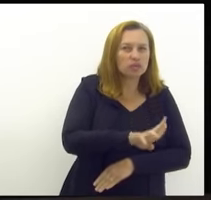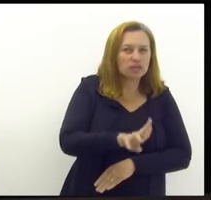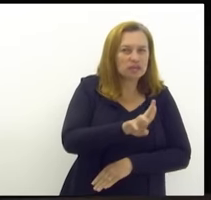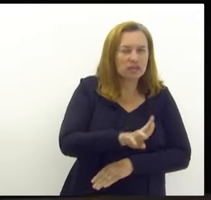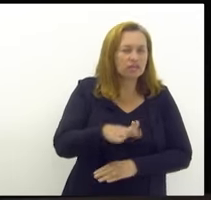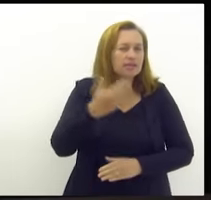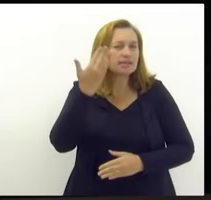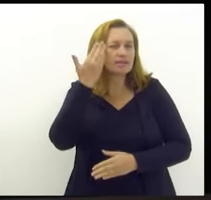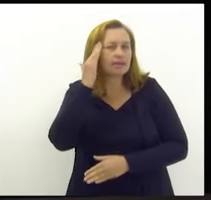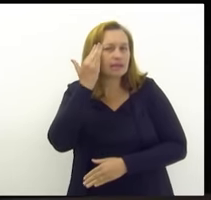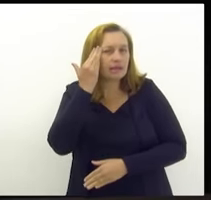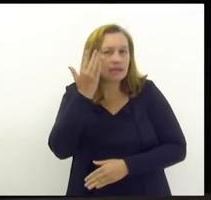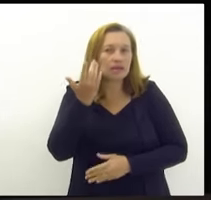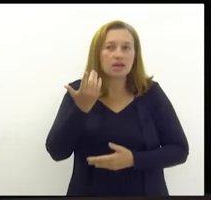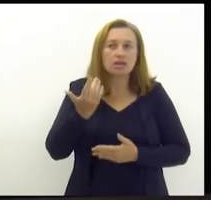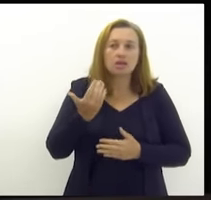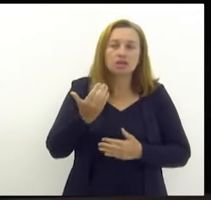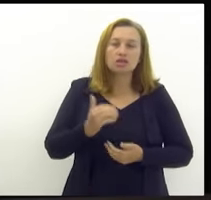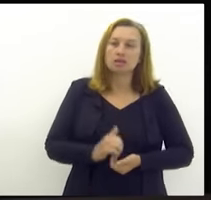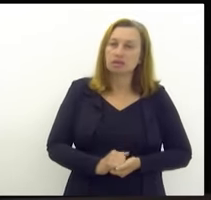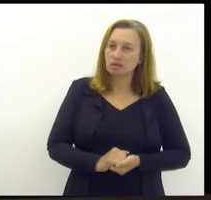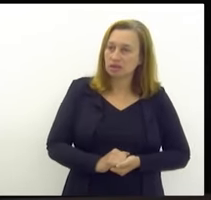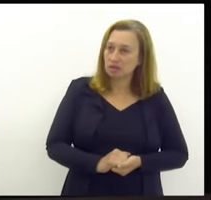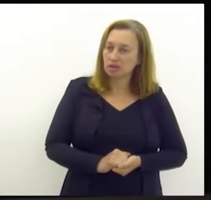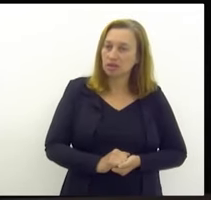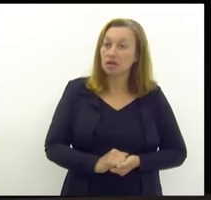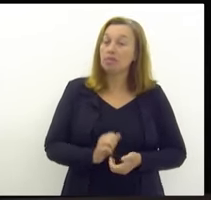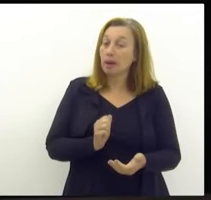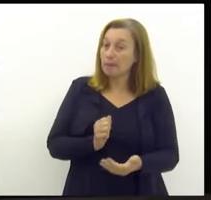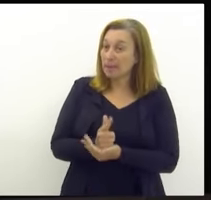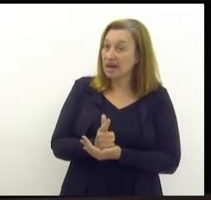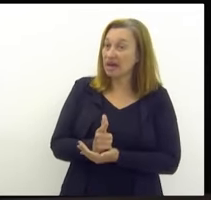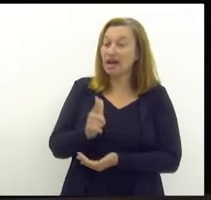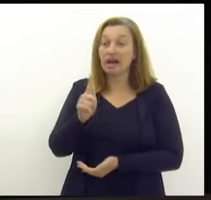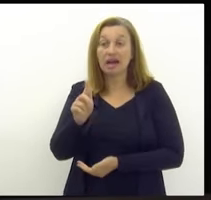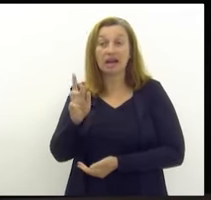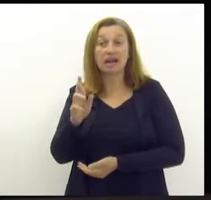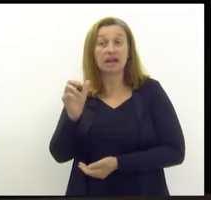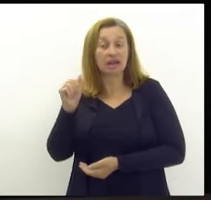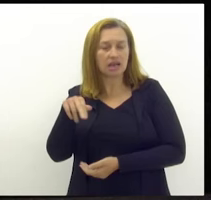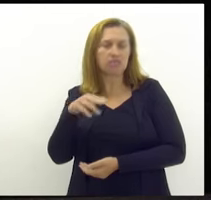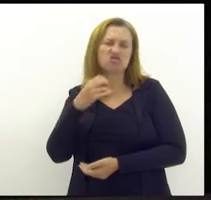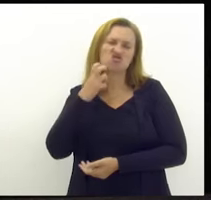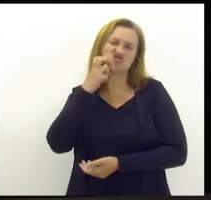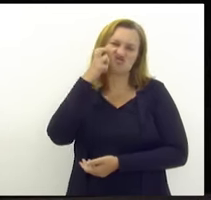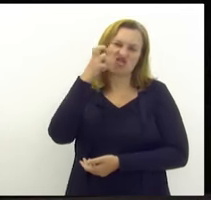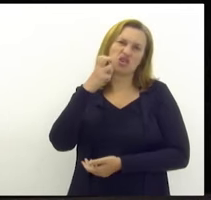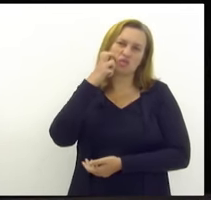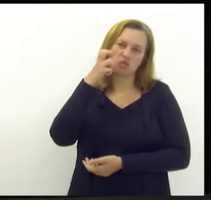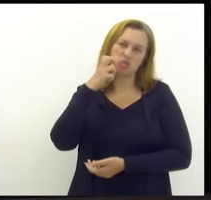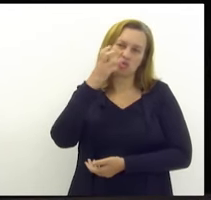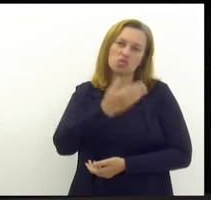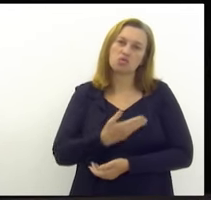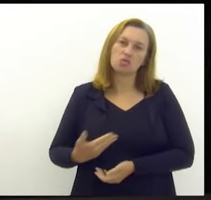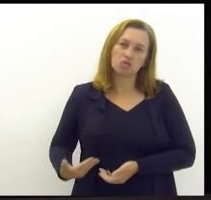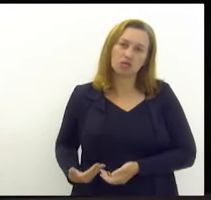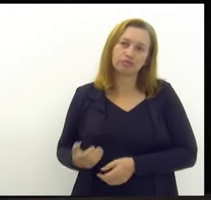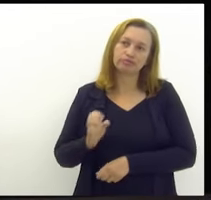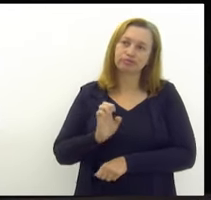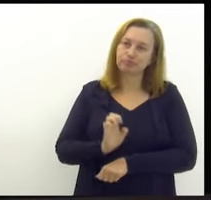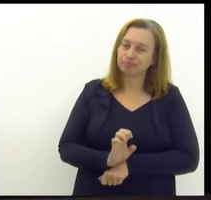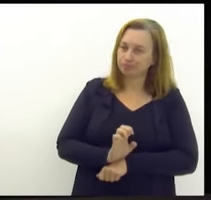entendimento de superavit para pagar a Gran que é vergonhoso que o governo do